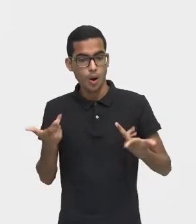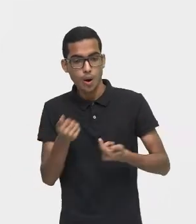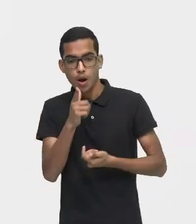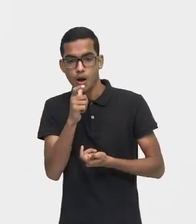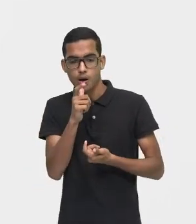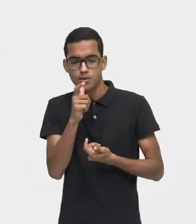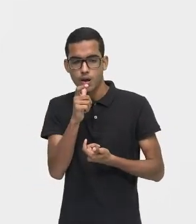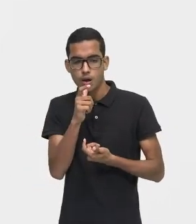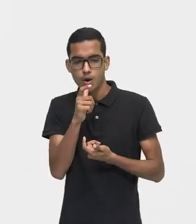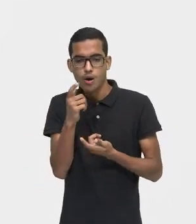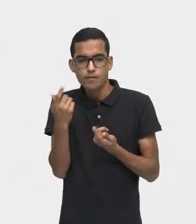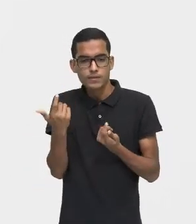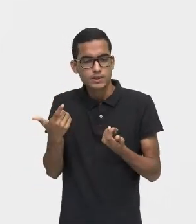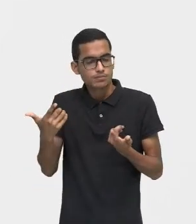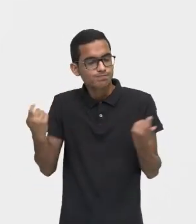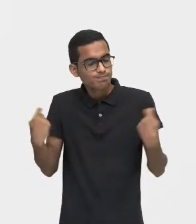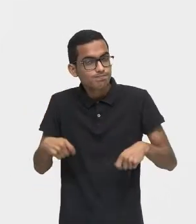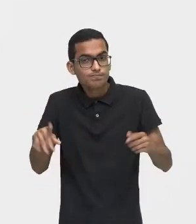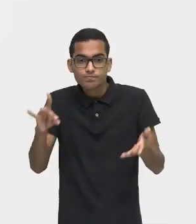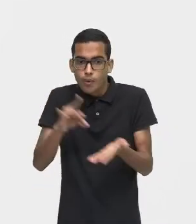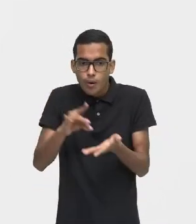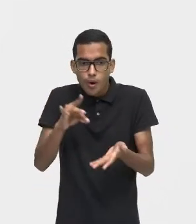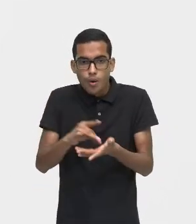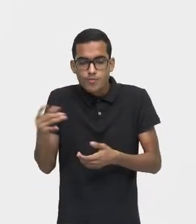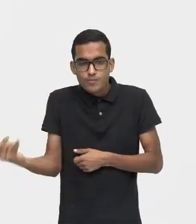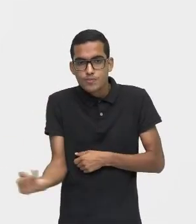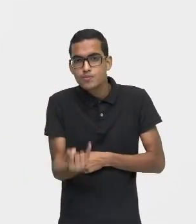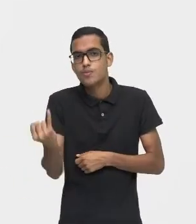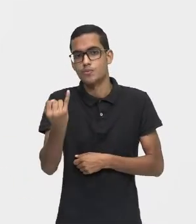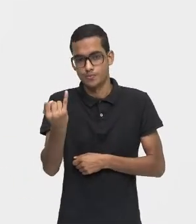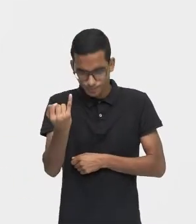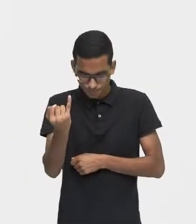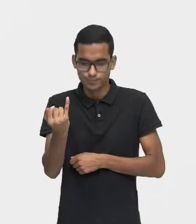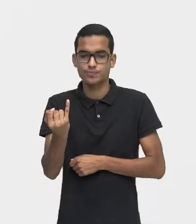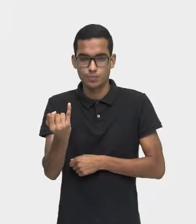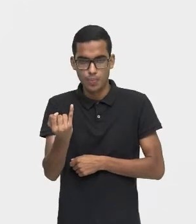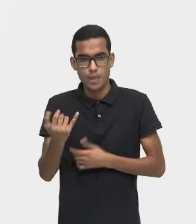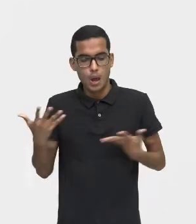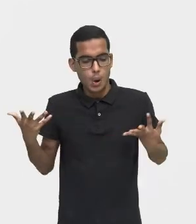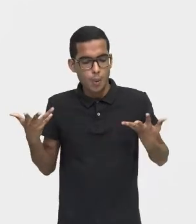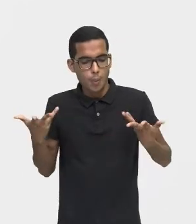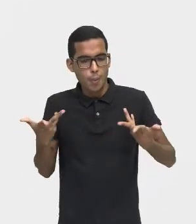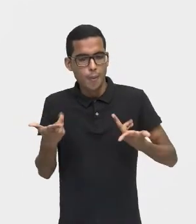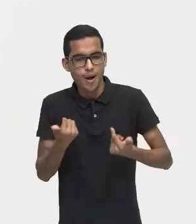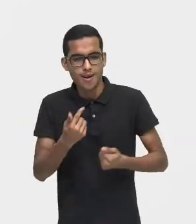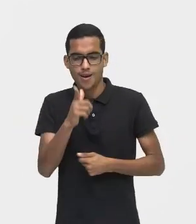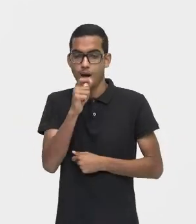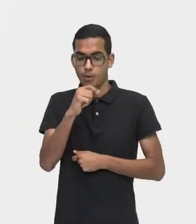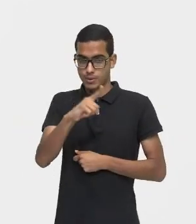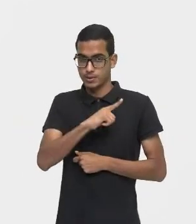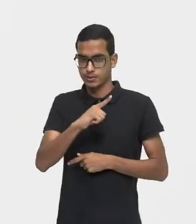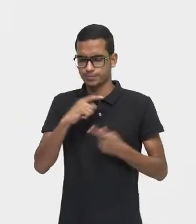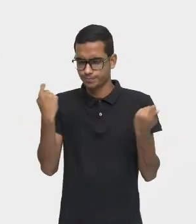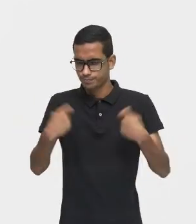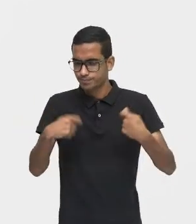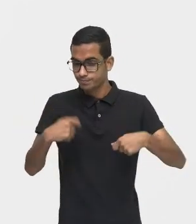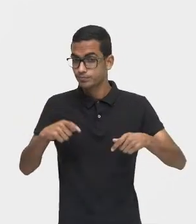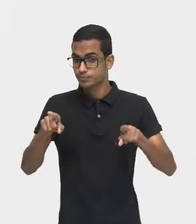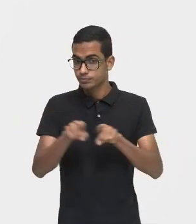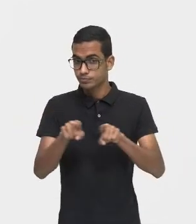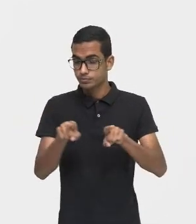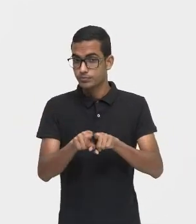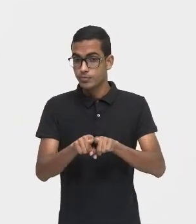para o peixe não morrer. Então, vai ser necessária aí para a piscicultura essa qualidade da água, tá? Vai ser